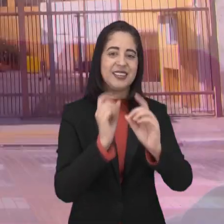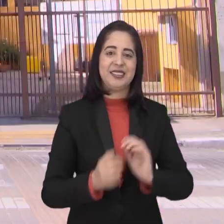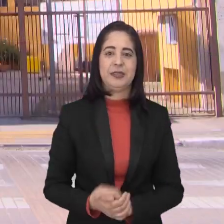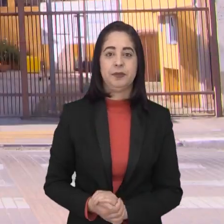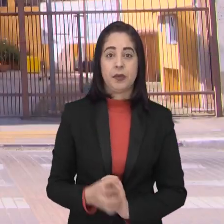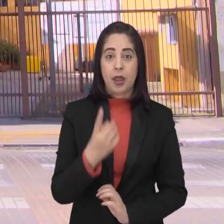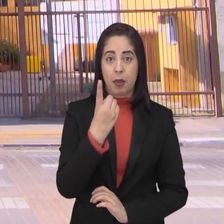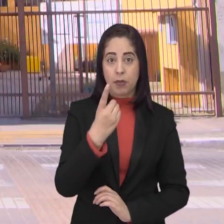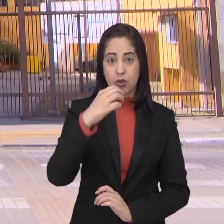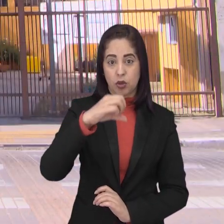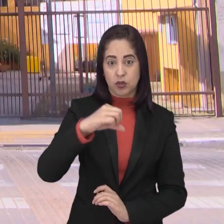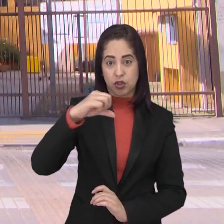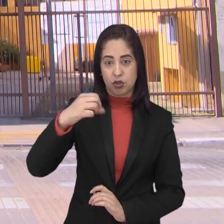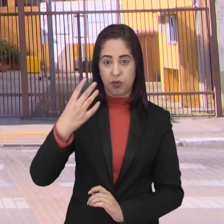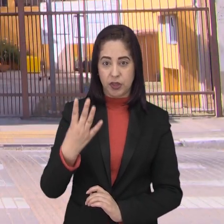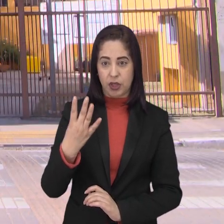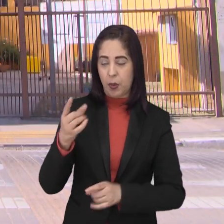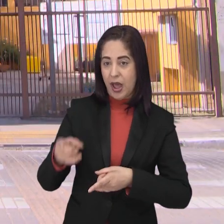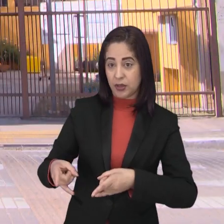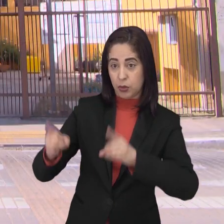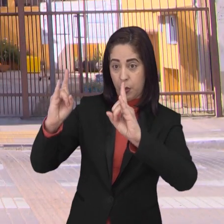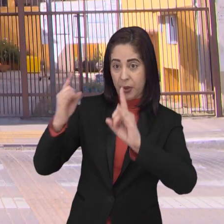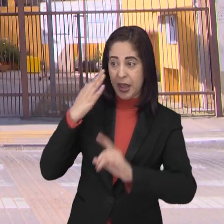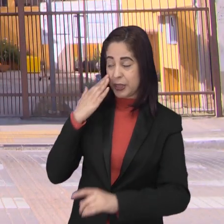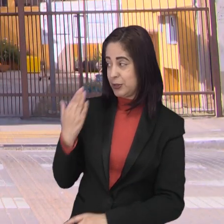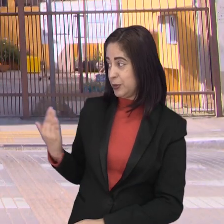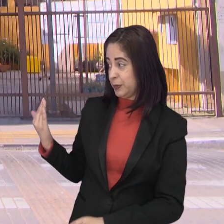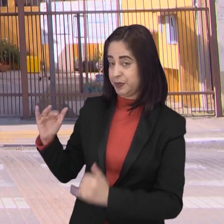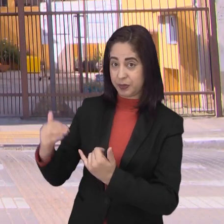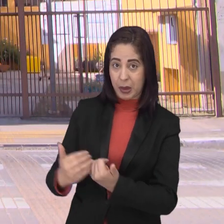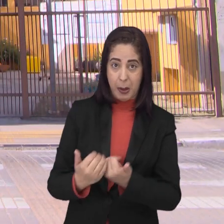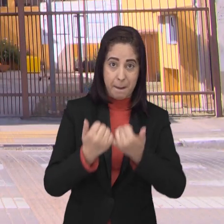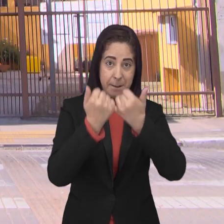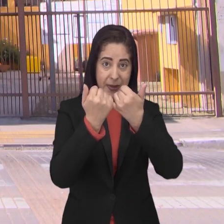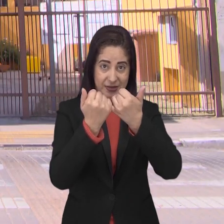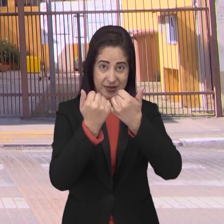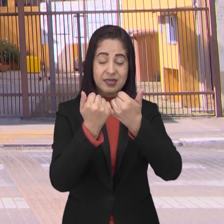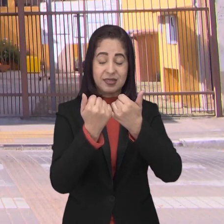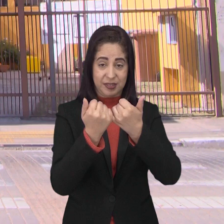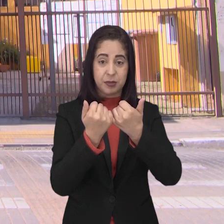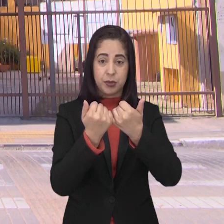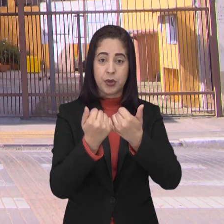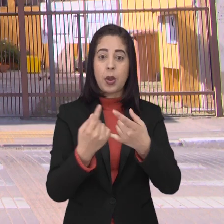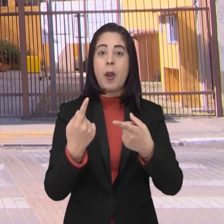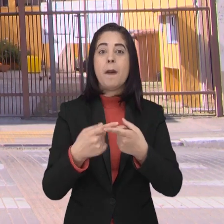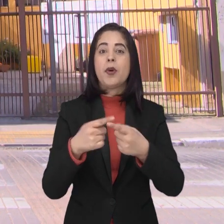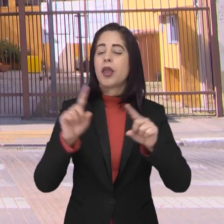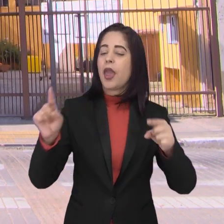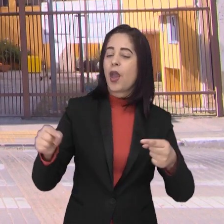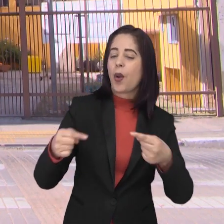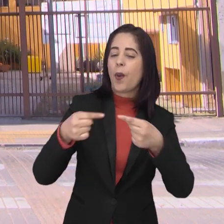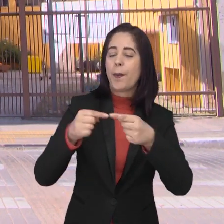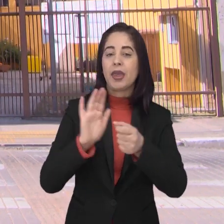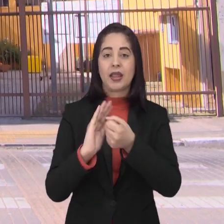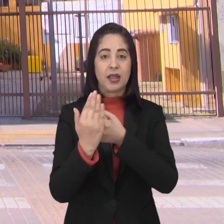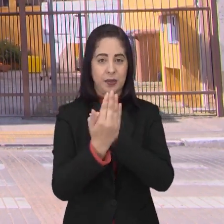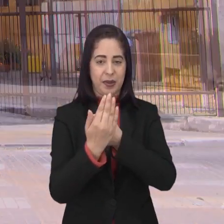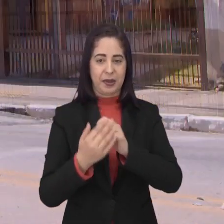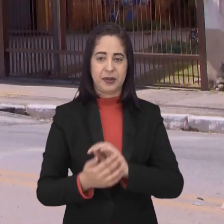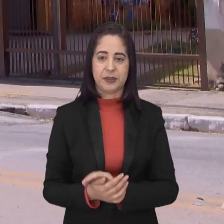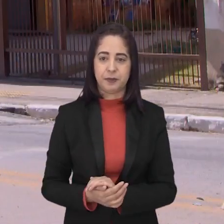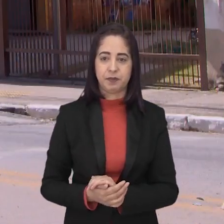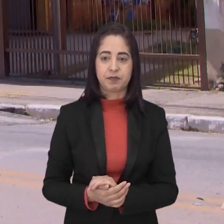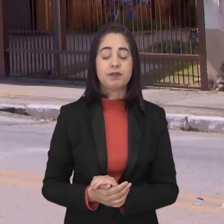ali. Em 1994, a estrutura foi tombada como patrimônio histórico por fazer parte do crescimento do